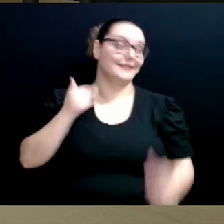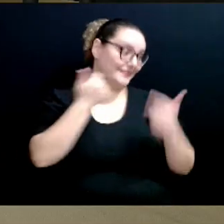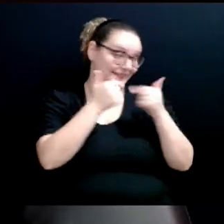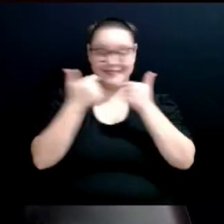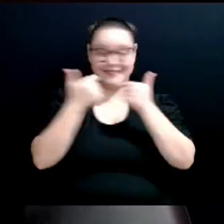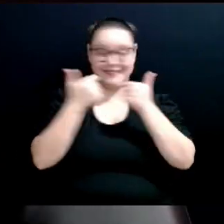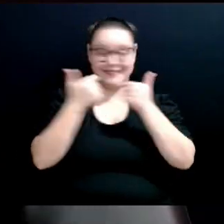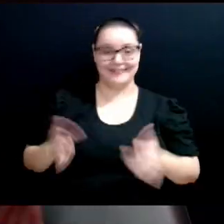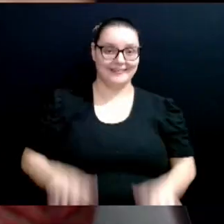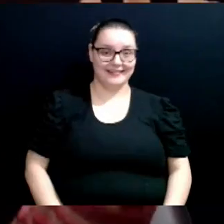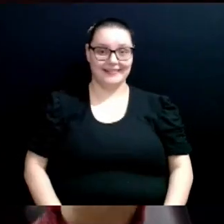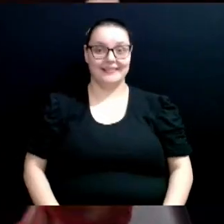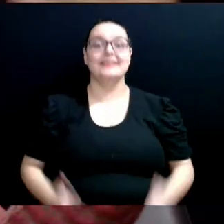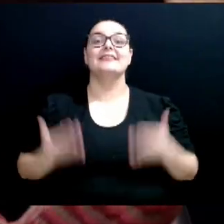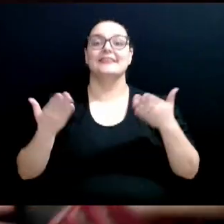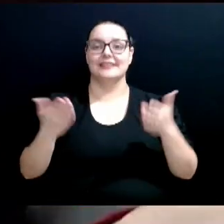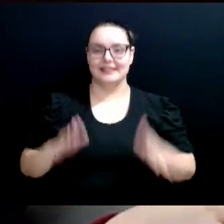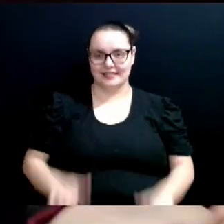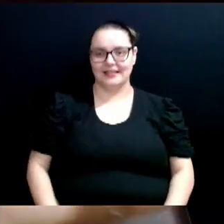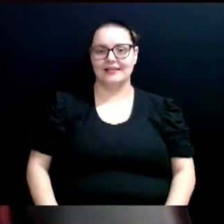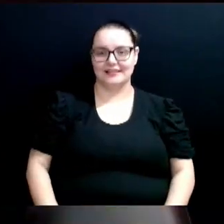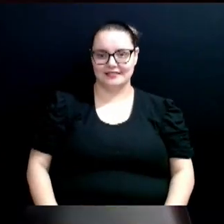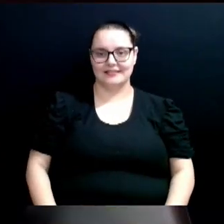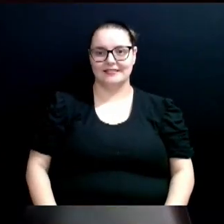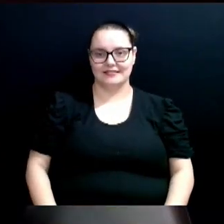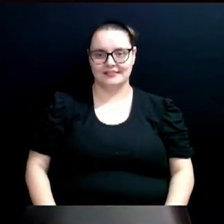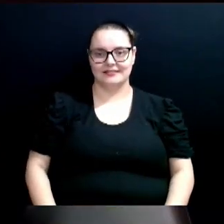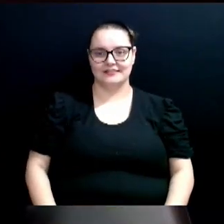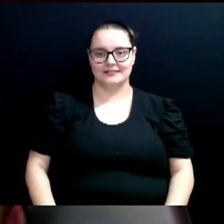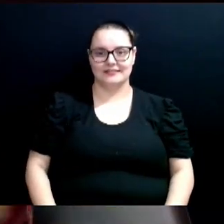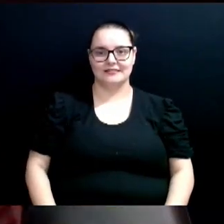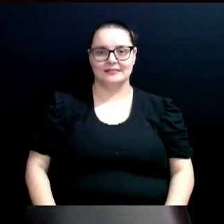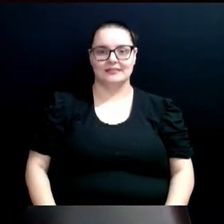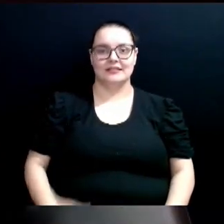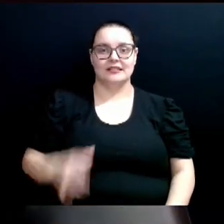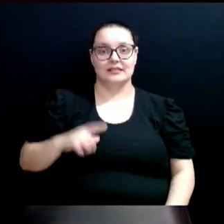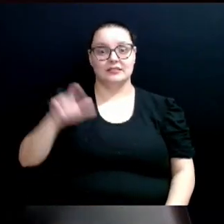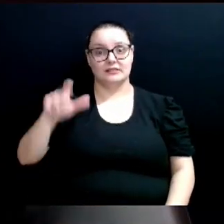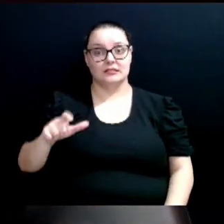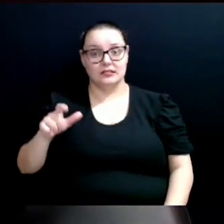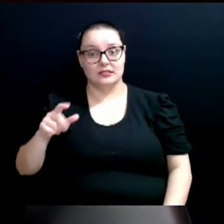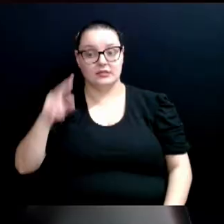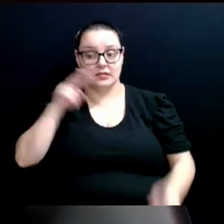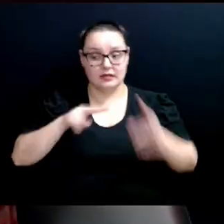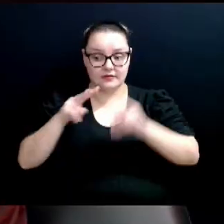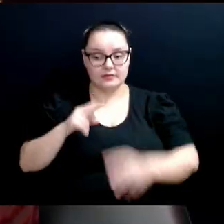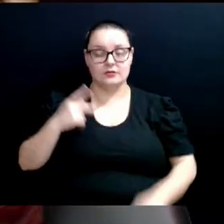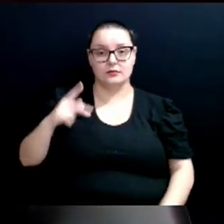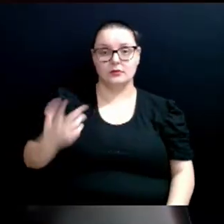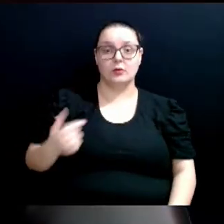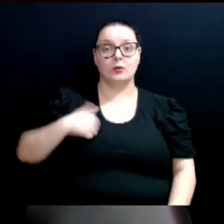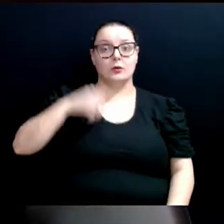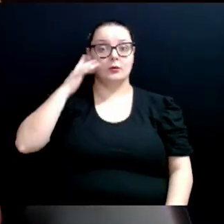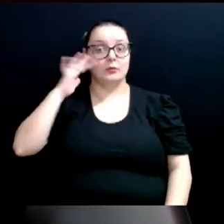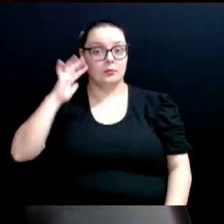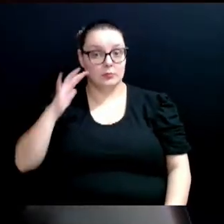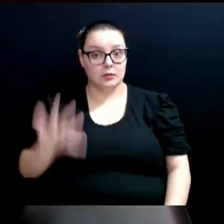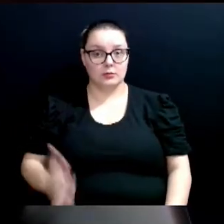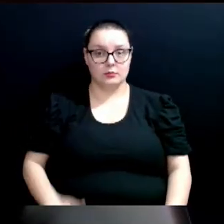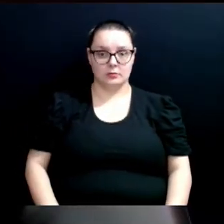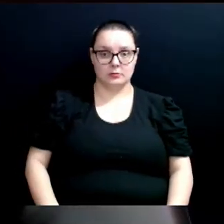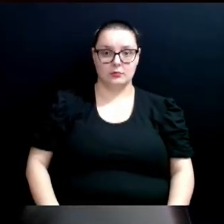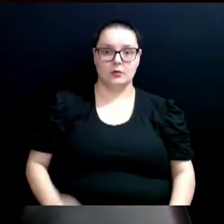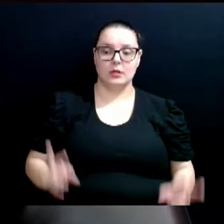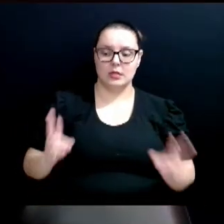E aí? Aí, a gente tem um ponto do outro. Eu acho que o que eu vejo, né? O que eu penso é a relação e